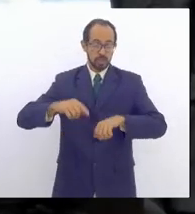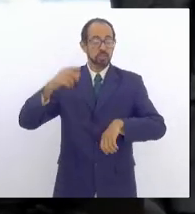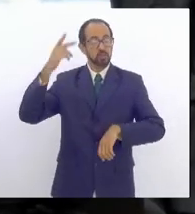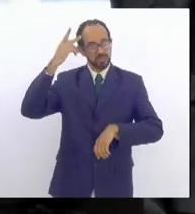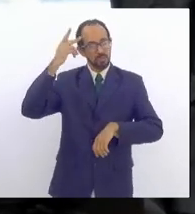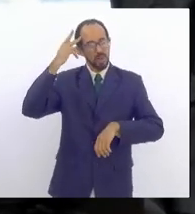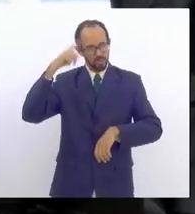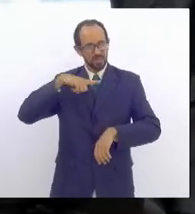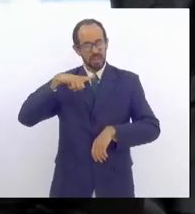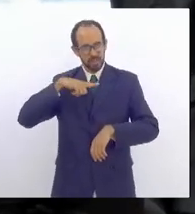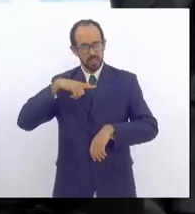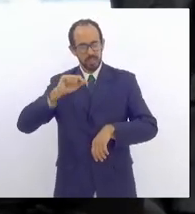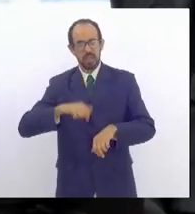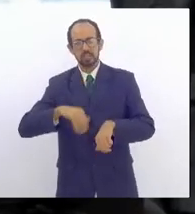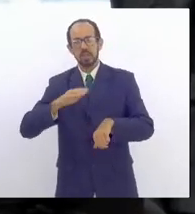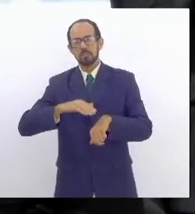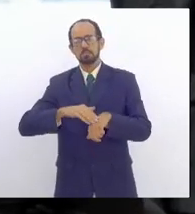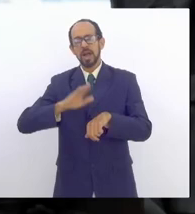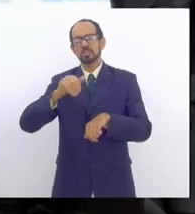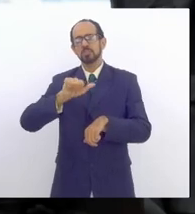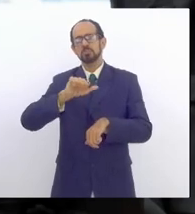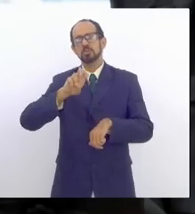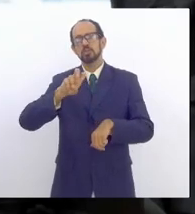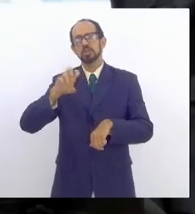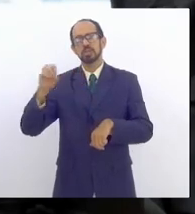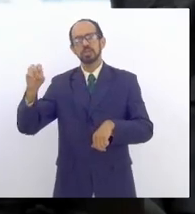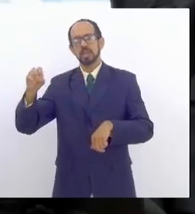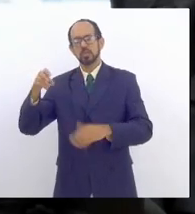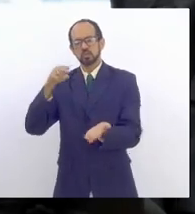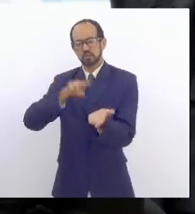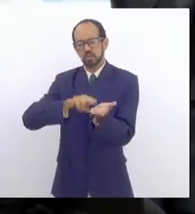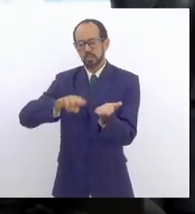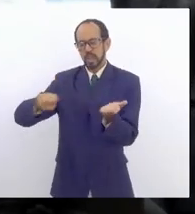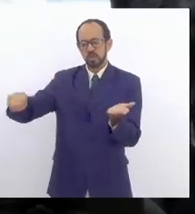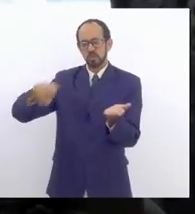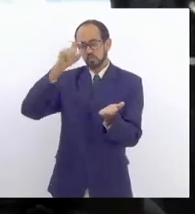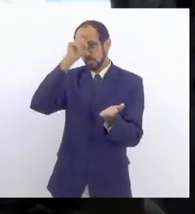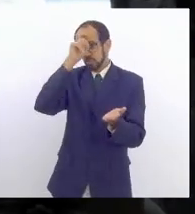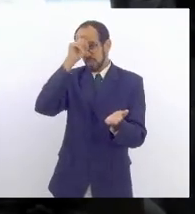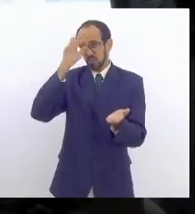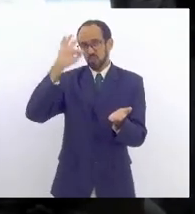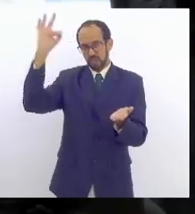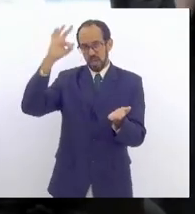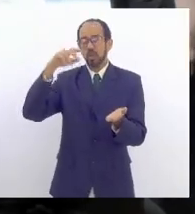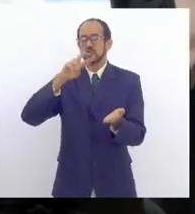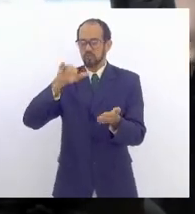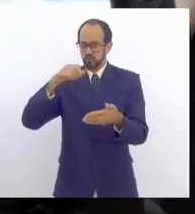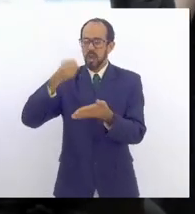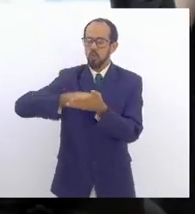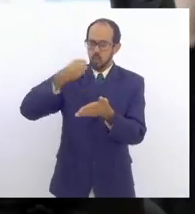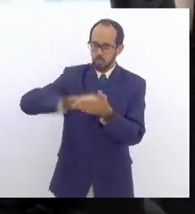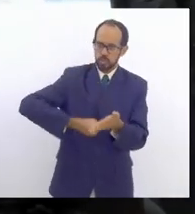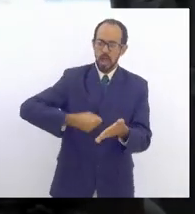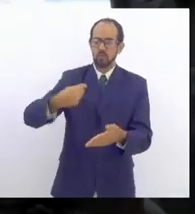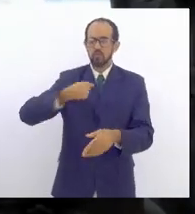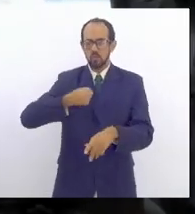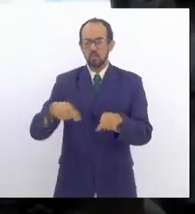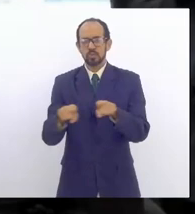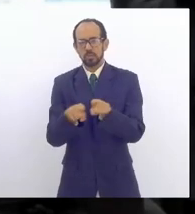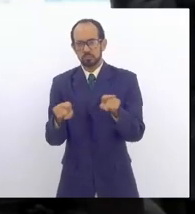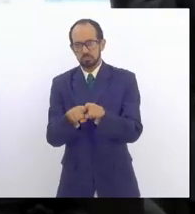de 1.500 leitos fechados em hospitais federais do Rio. Vamos trabalhar também para sorreguer o aeroporto do